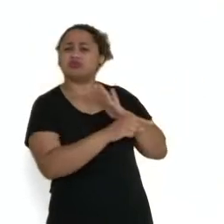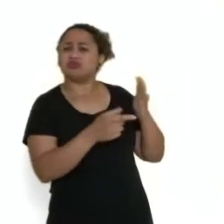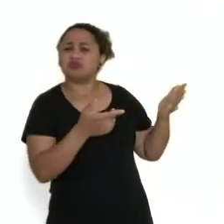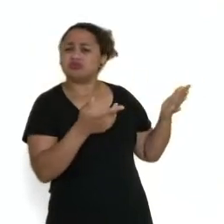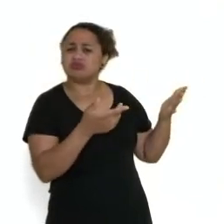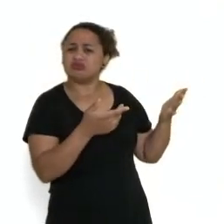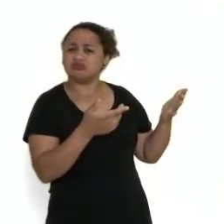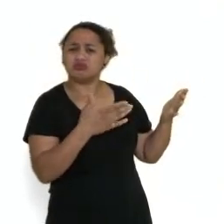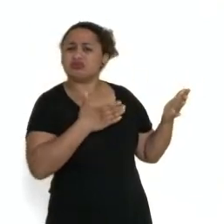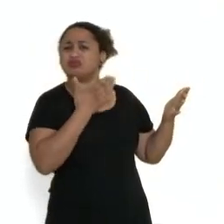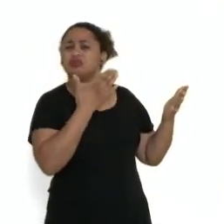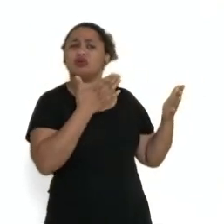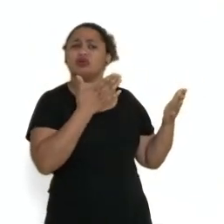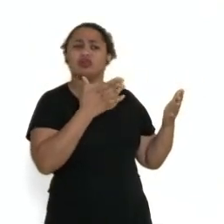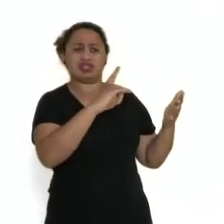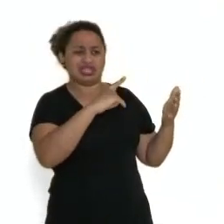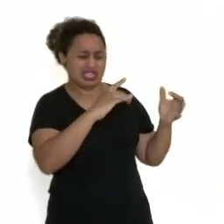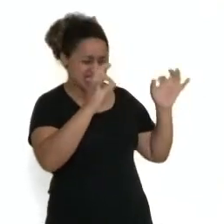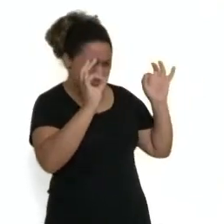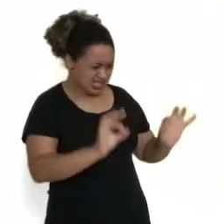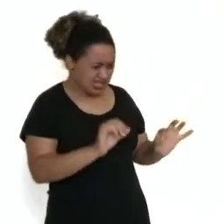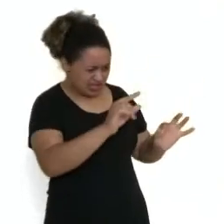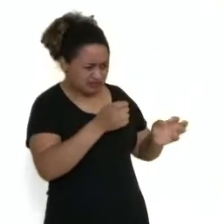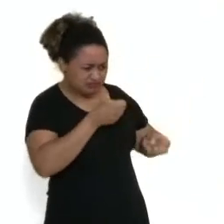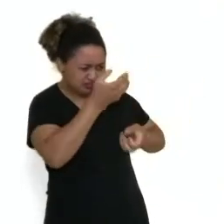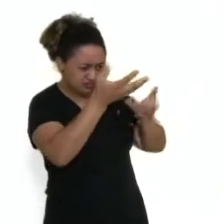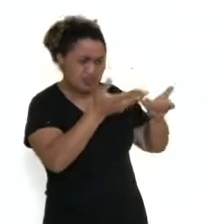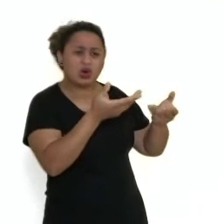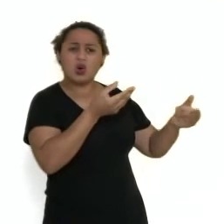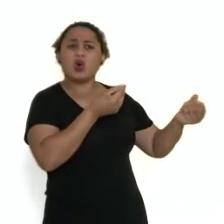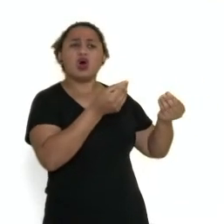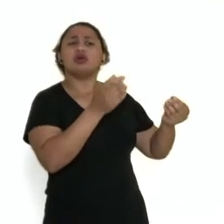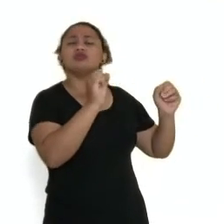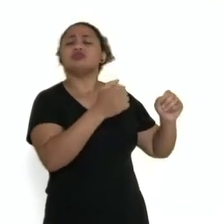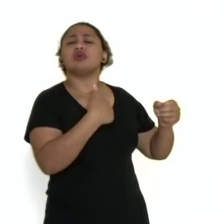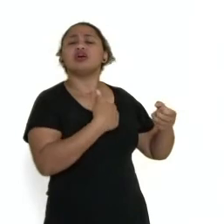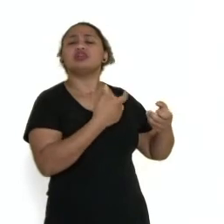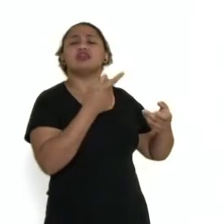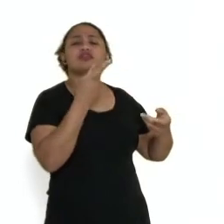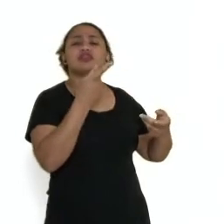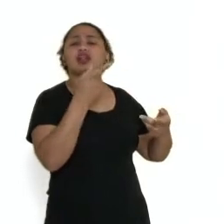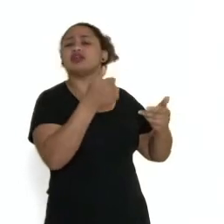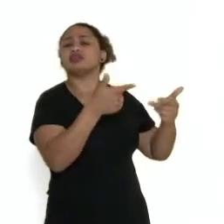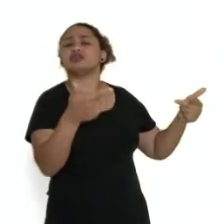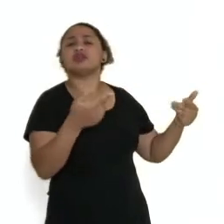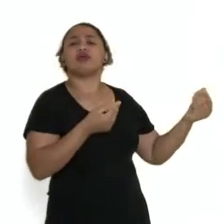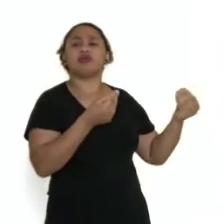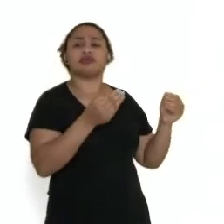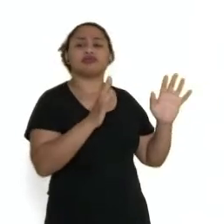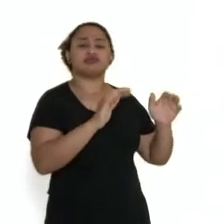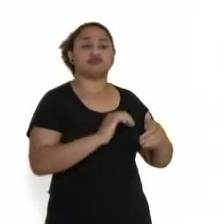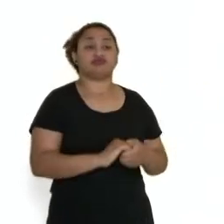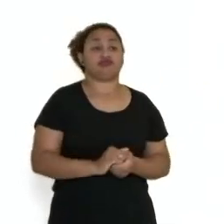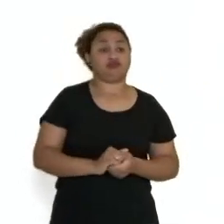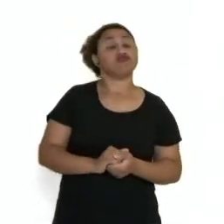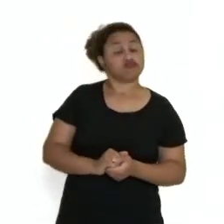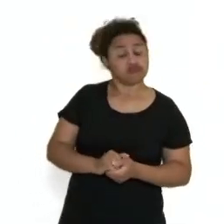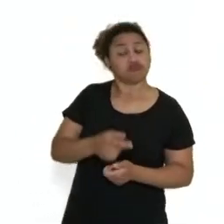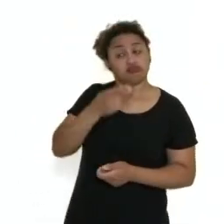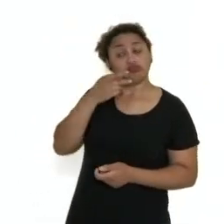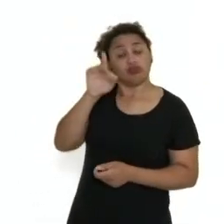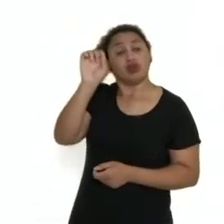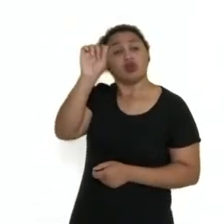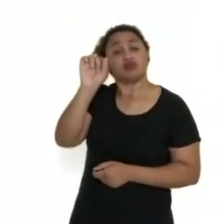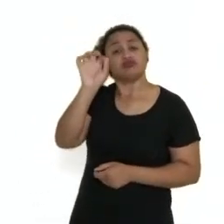surpreso. Tem certeza do que estás falando? Como podes afirmar tal coisa? Não só afirmo,